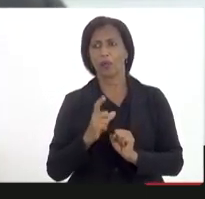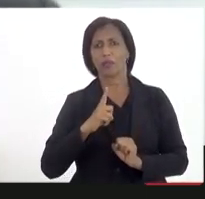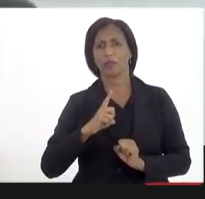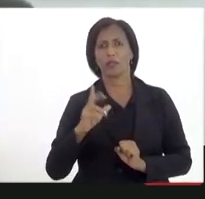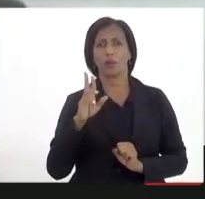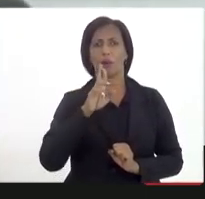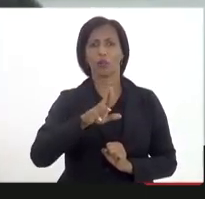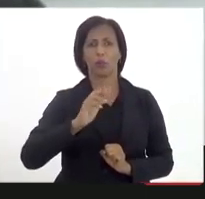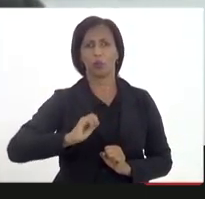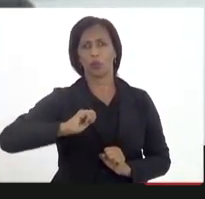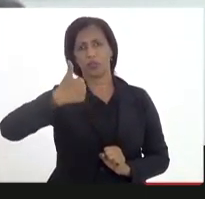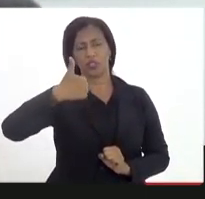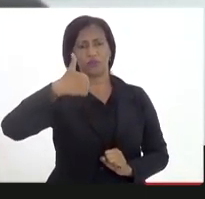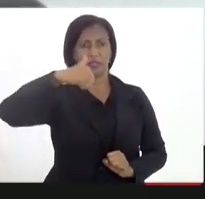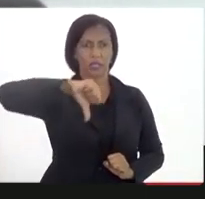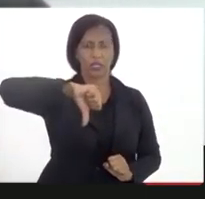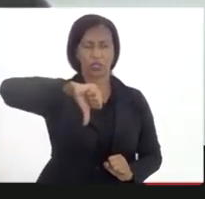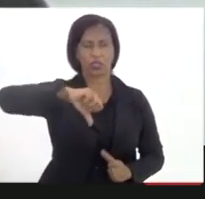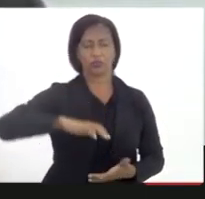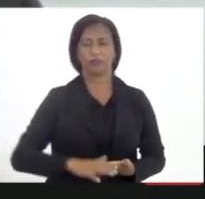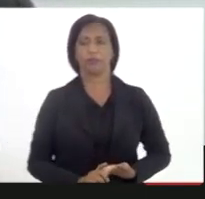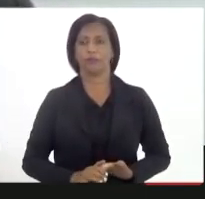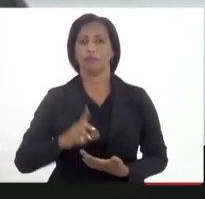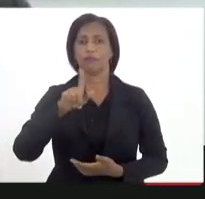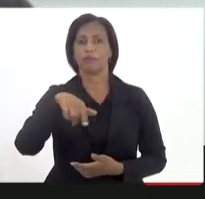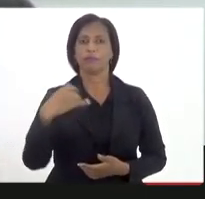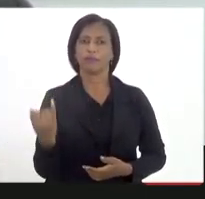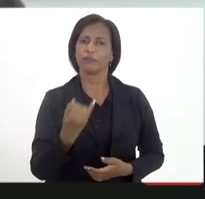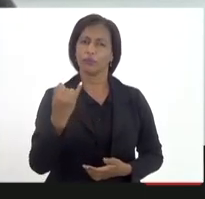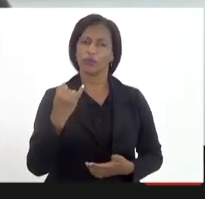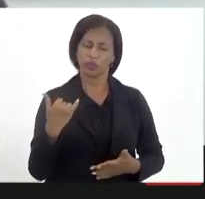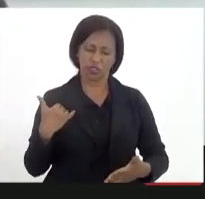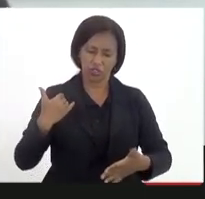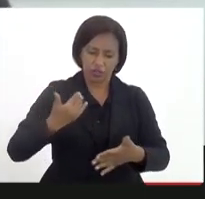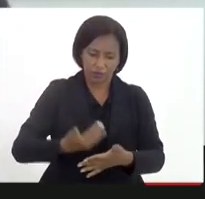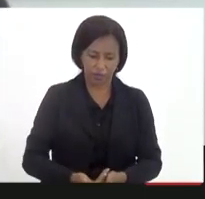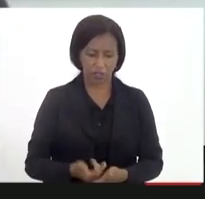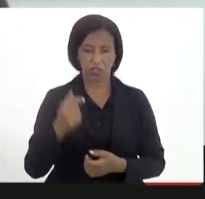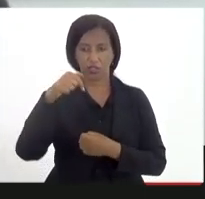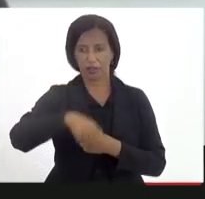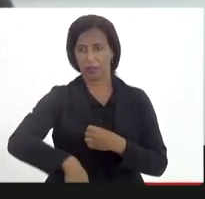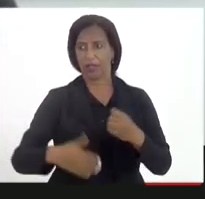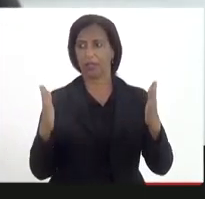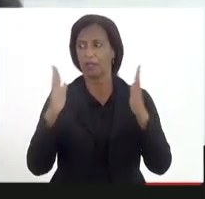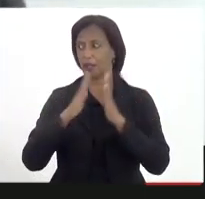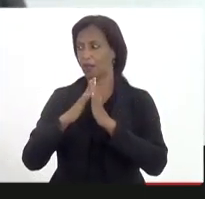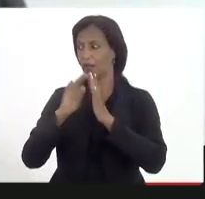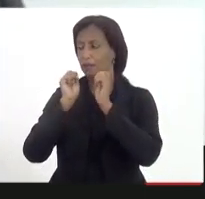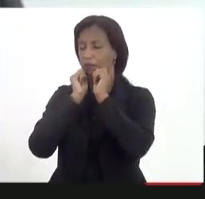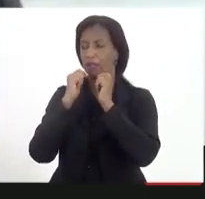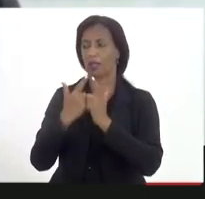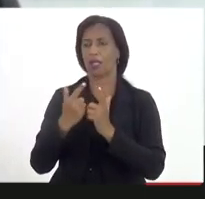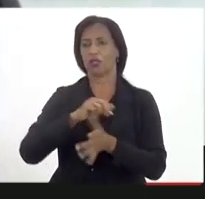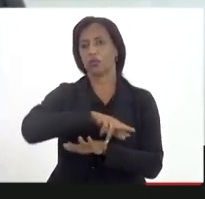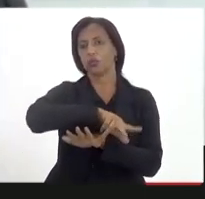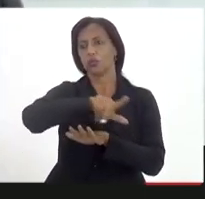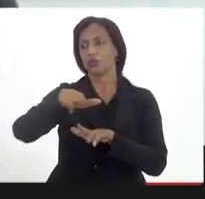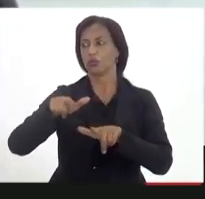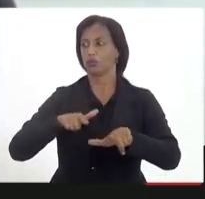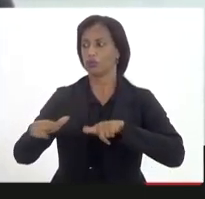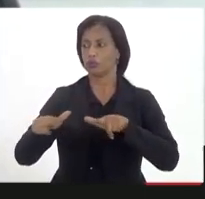positiva ou negativa o modelo não a ser adotado mas é importante que a gente em frente já a tramitando na casa o número de projetos de lei